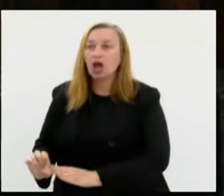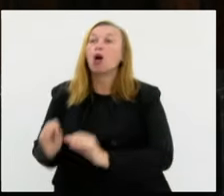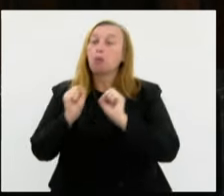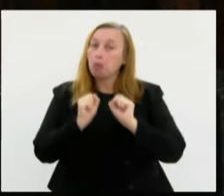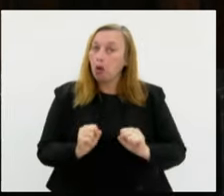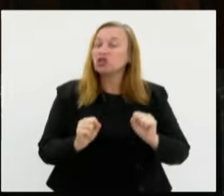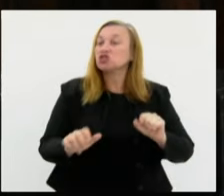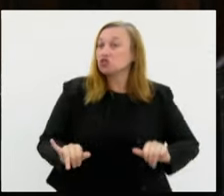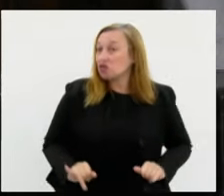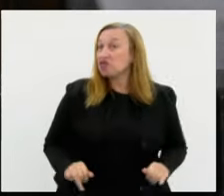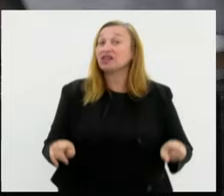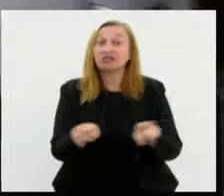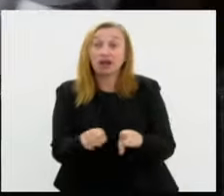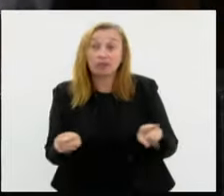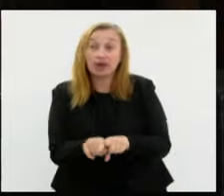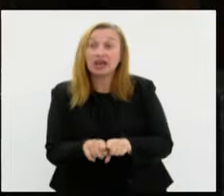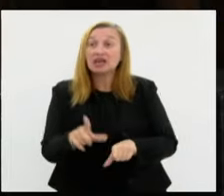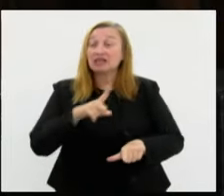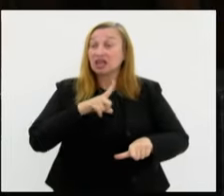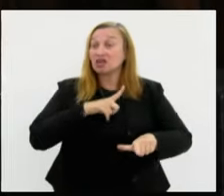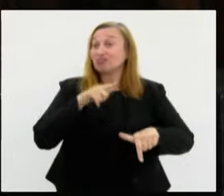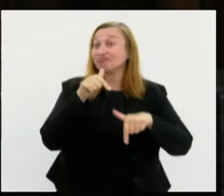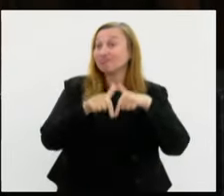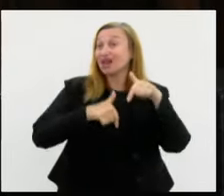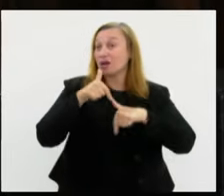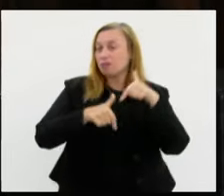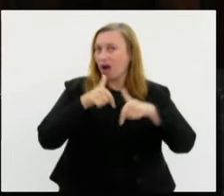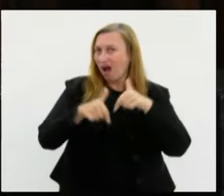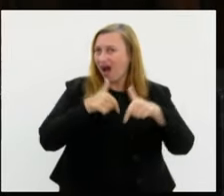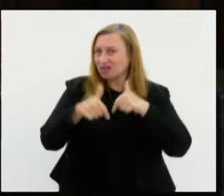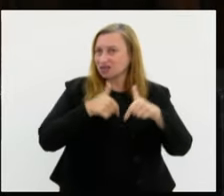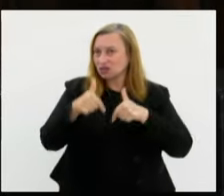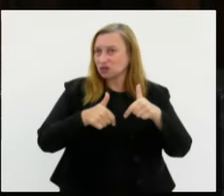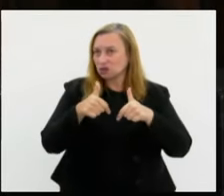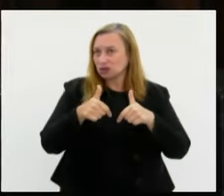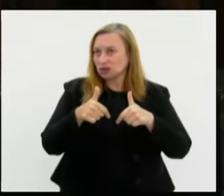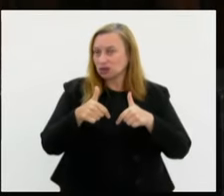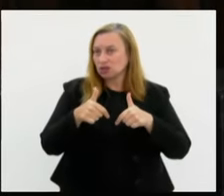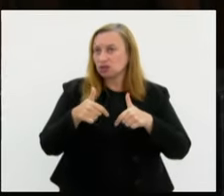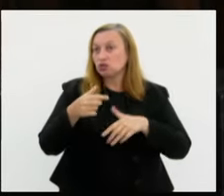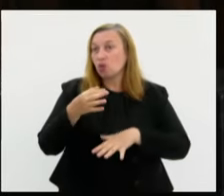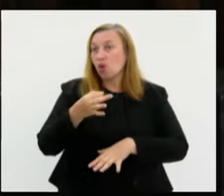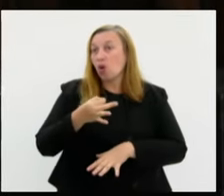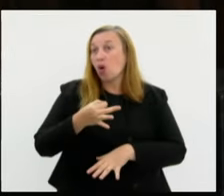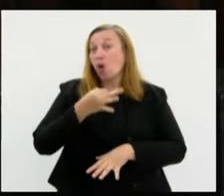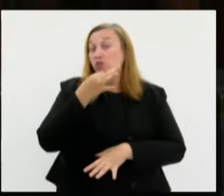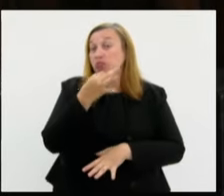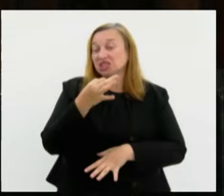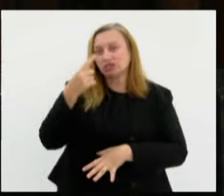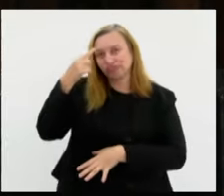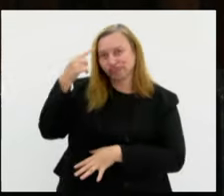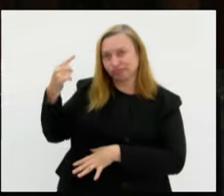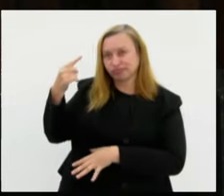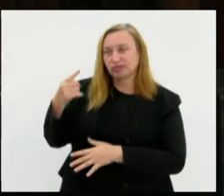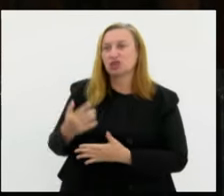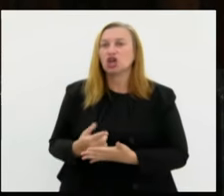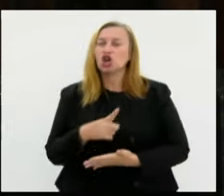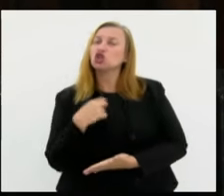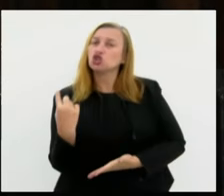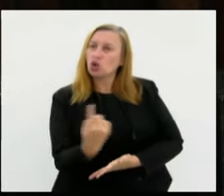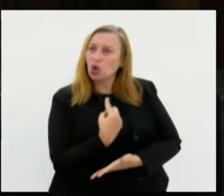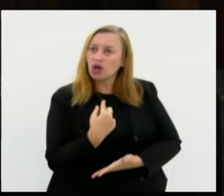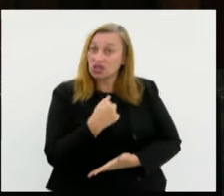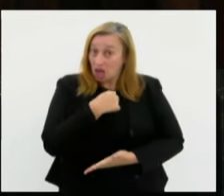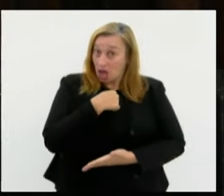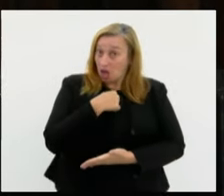porque têm um exercício muito veemente do seu posicionamento ideológico. Portanto, todos nós, assim como